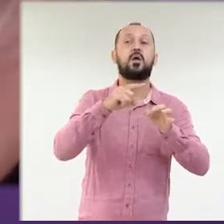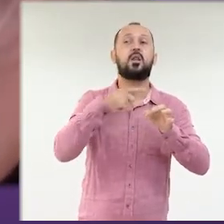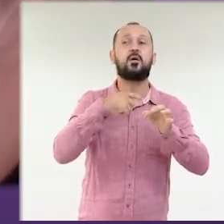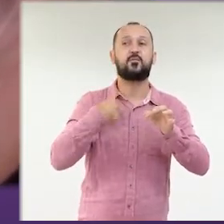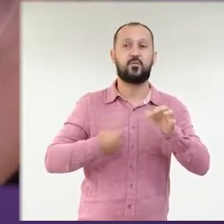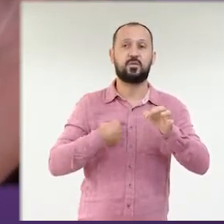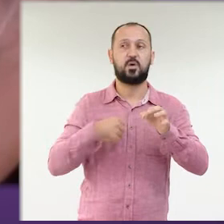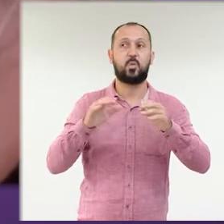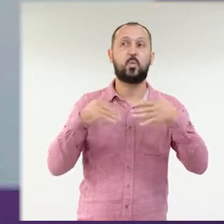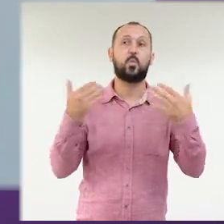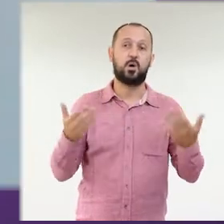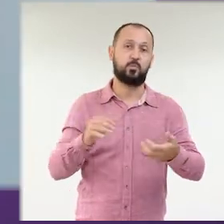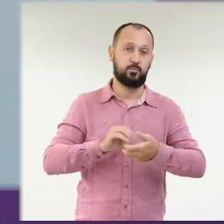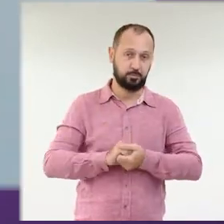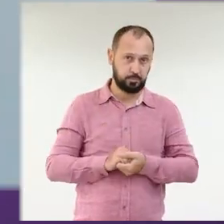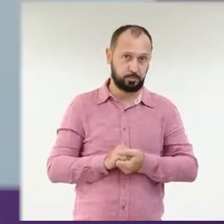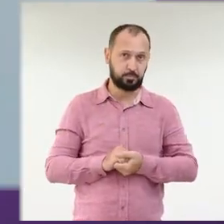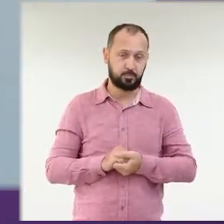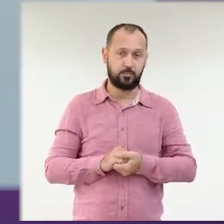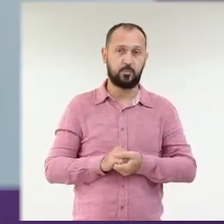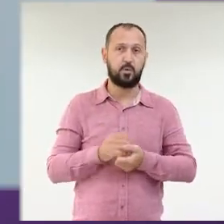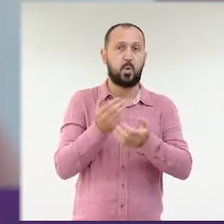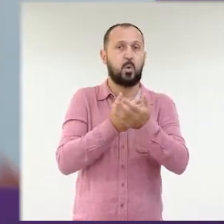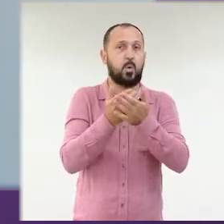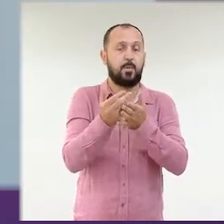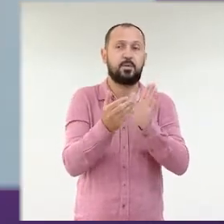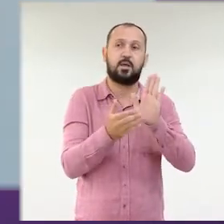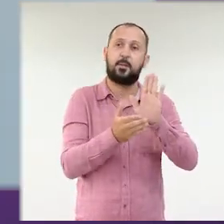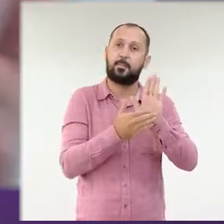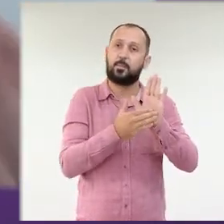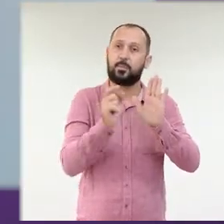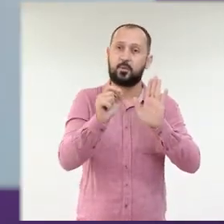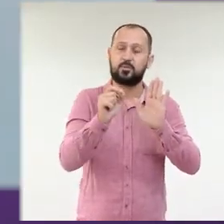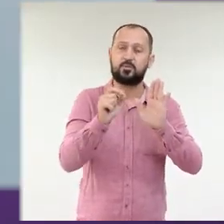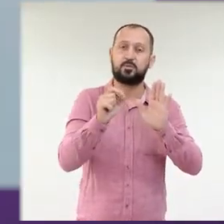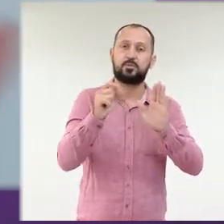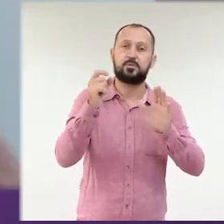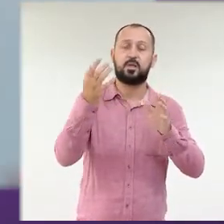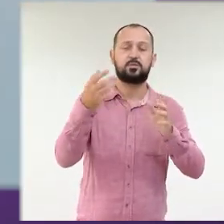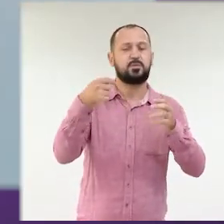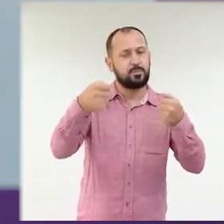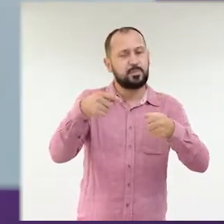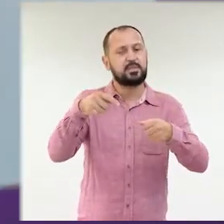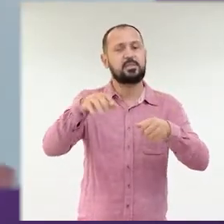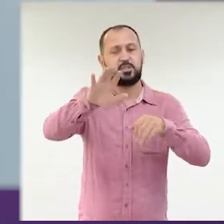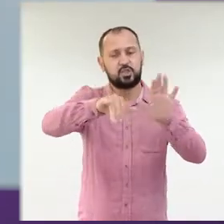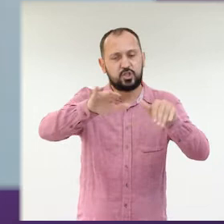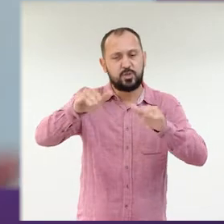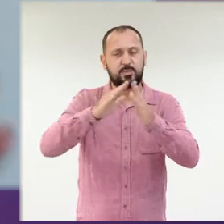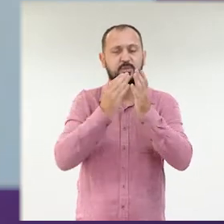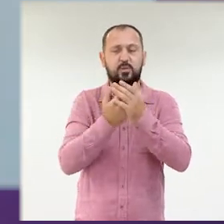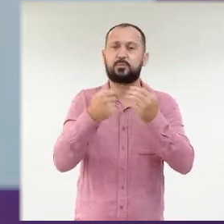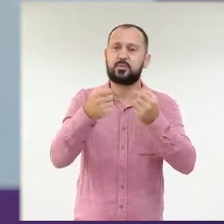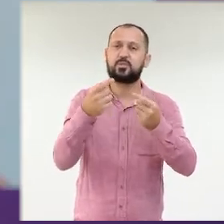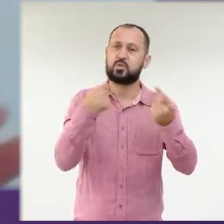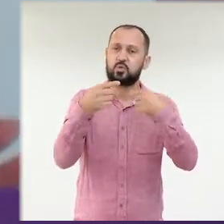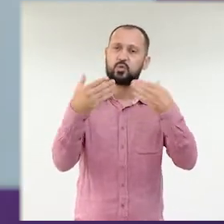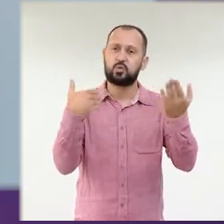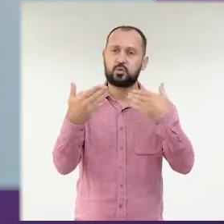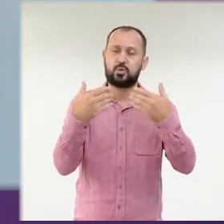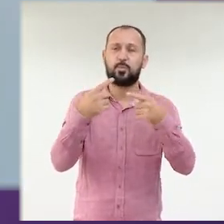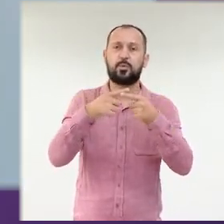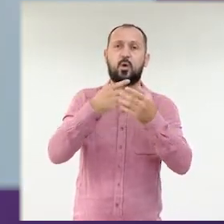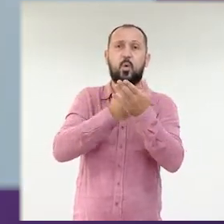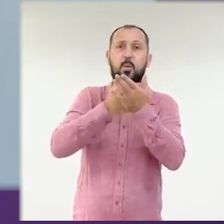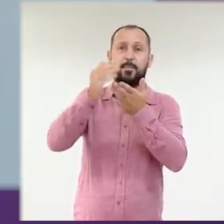ela tá vivenciando, está vivendo. Então, quando a gente dá a proposta, oferece a proposta de discussão para as escolas, porque sai um